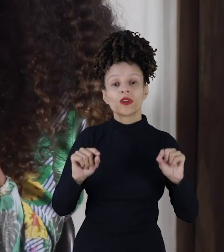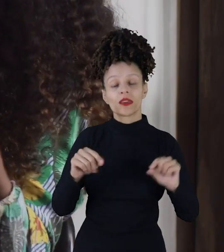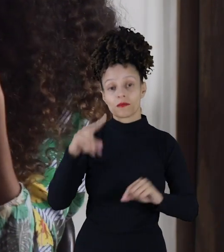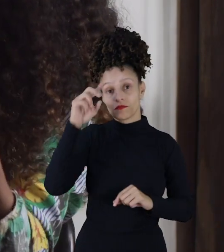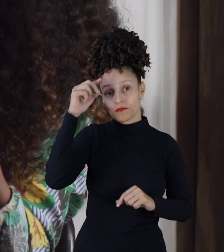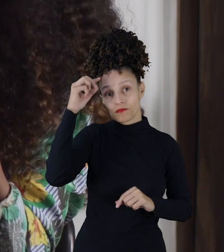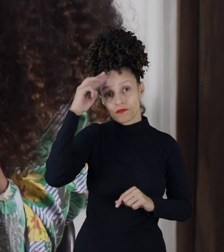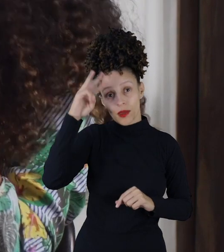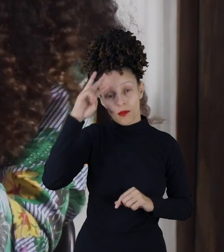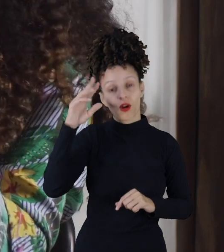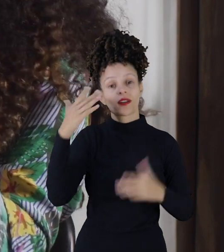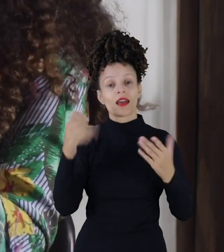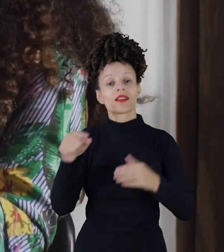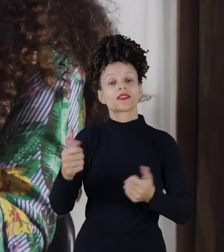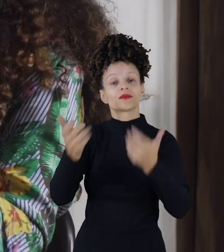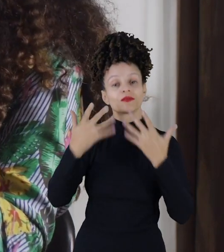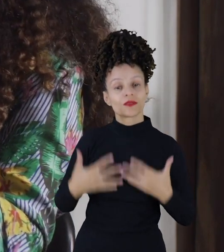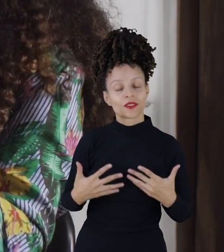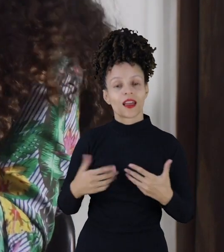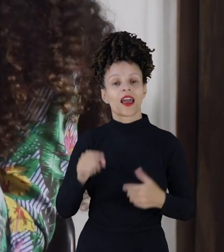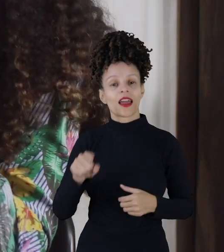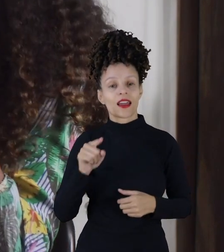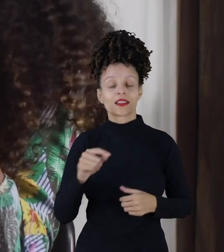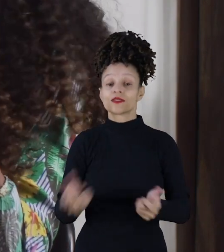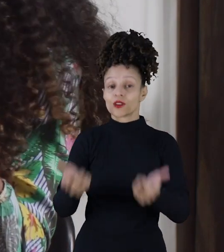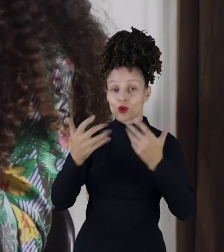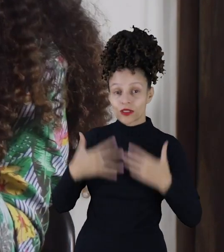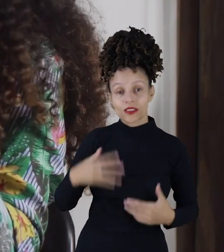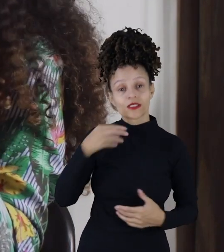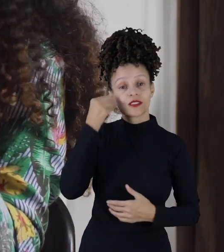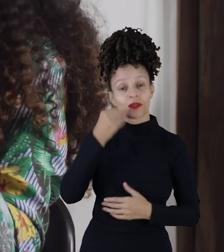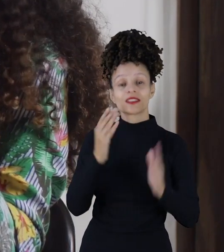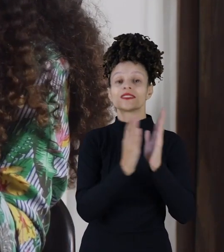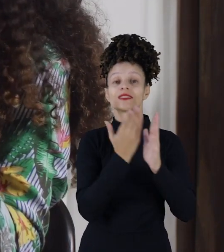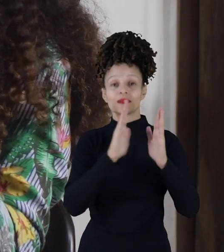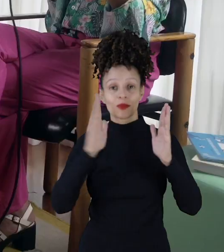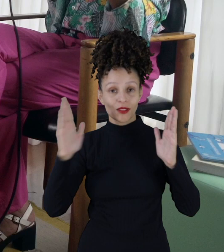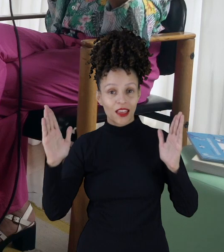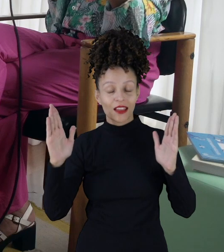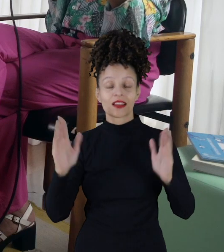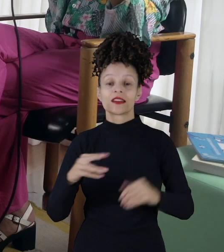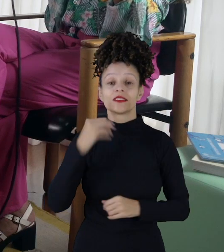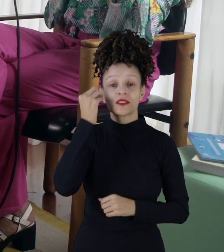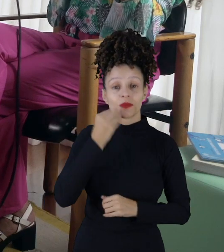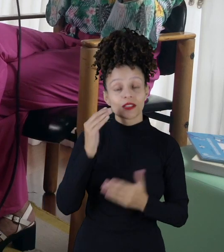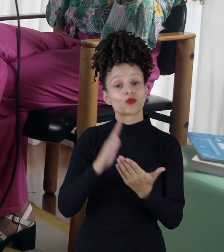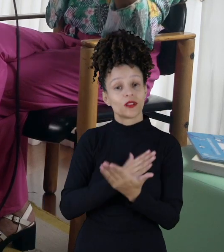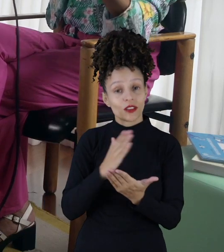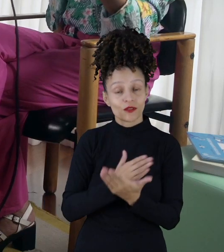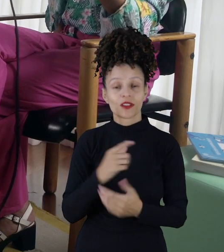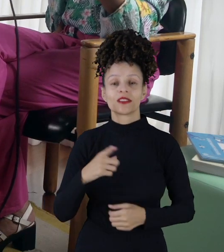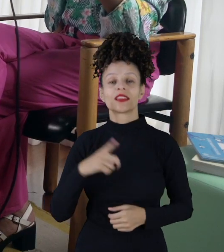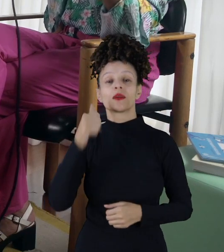qual é a memória que elas me procuram para falar? Elas vêm contando para mim das experiências na biblioteca. Na experiência